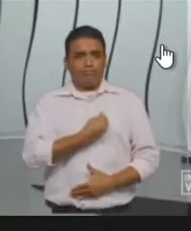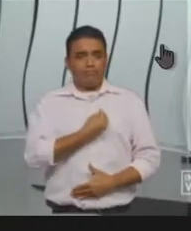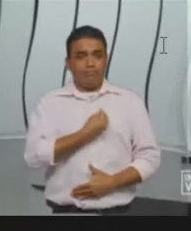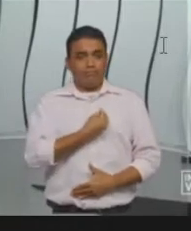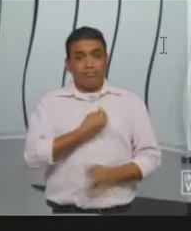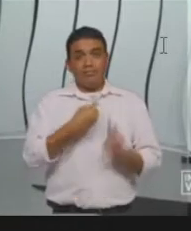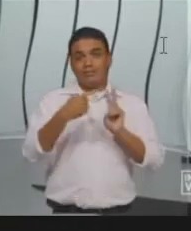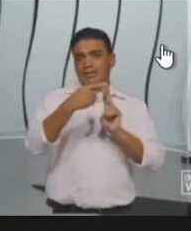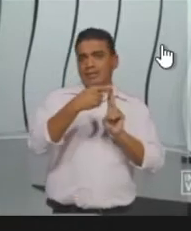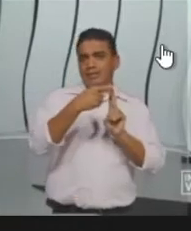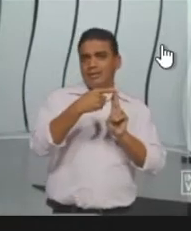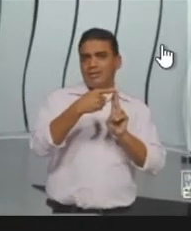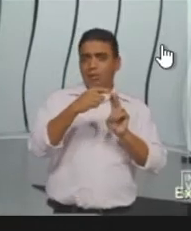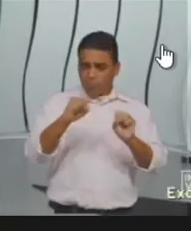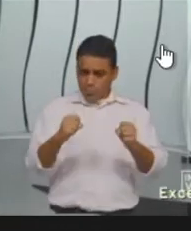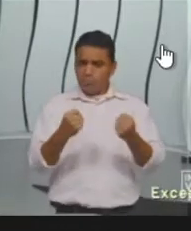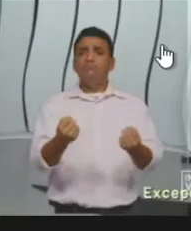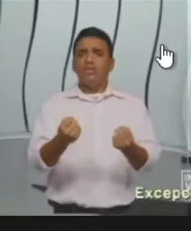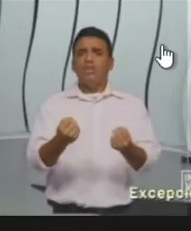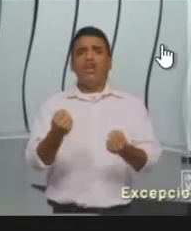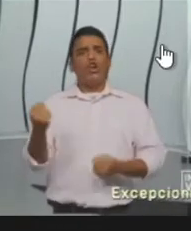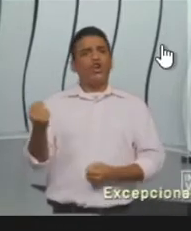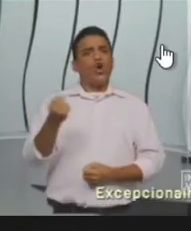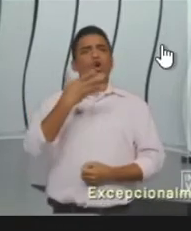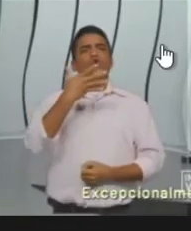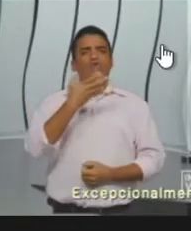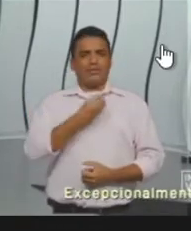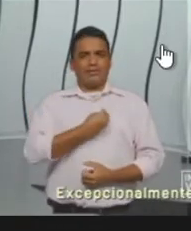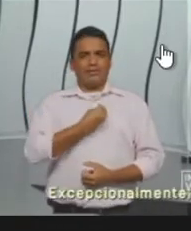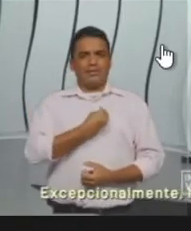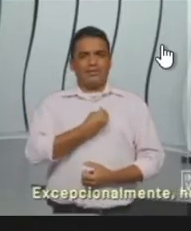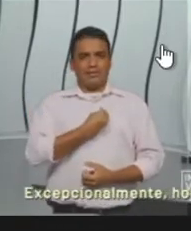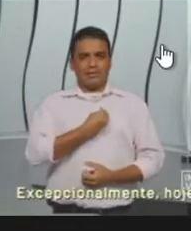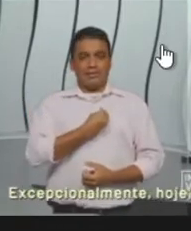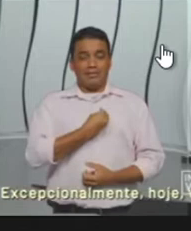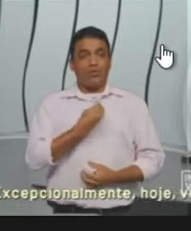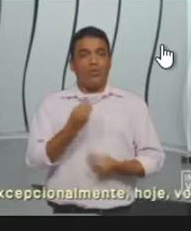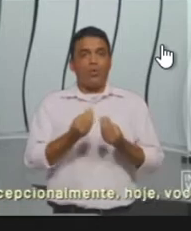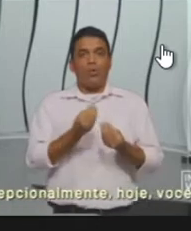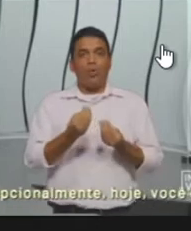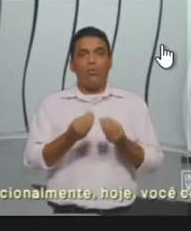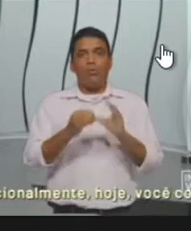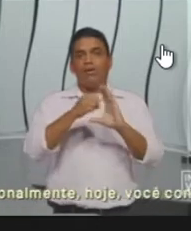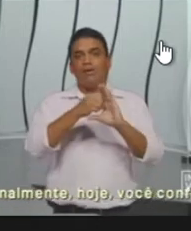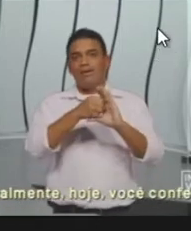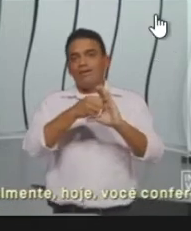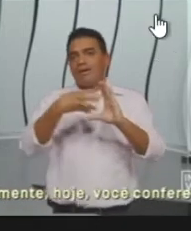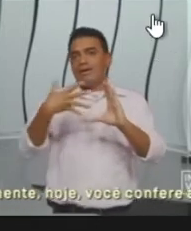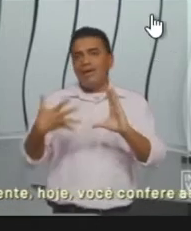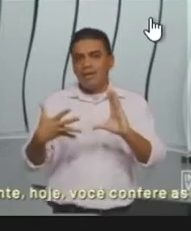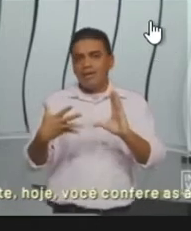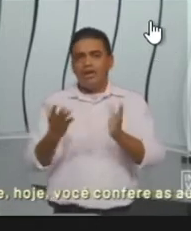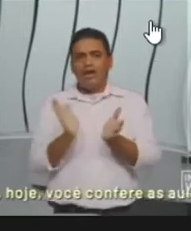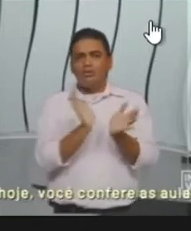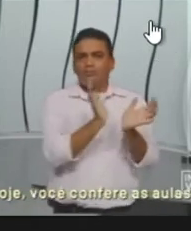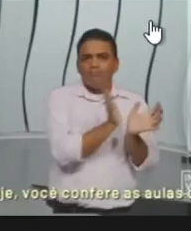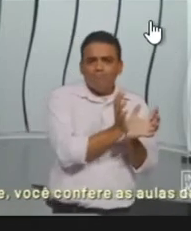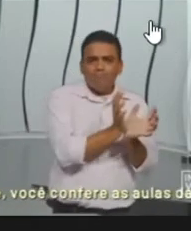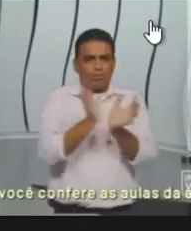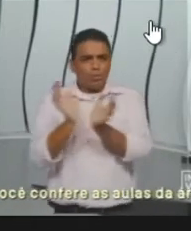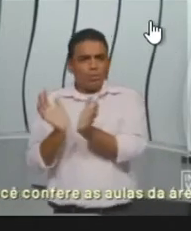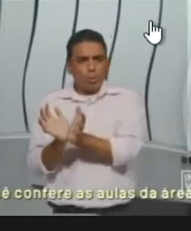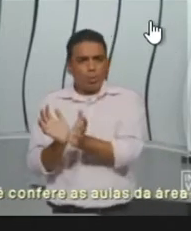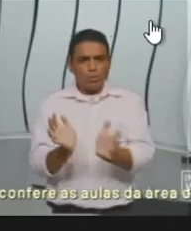modo de sustentação dos seres vivos. Vamos ver como essas características ajudam a separar grupos,